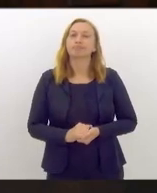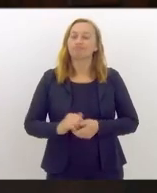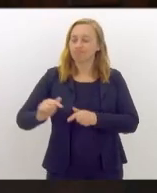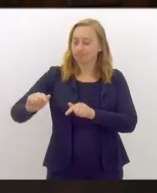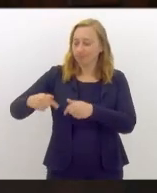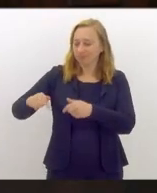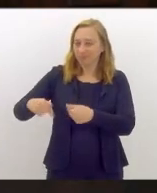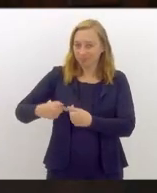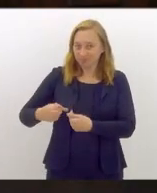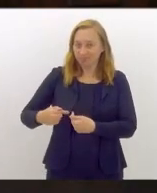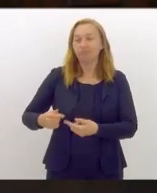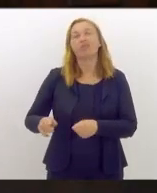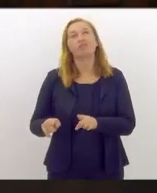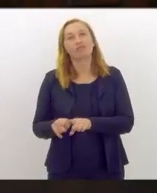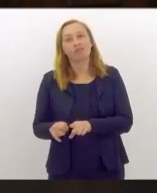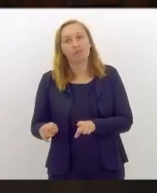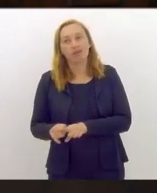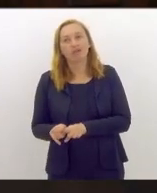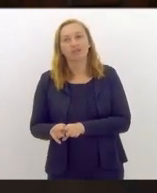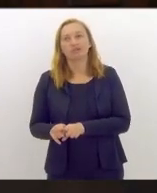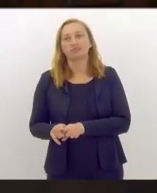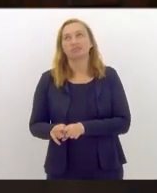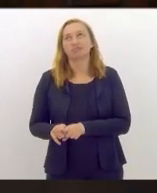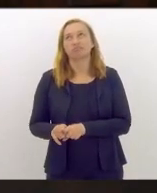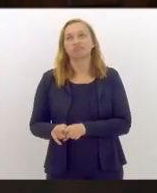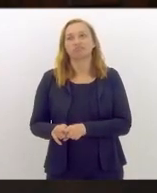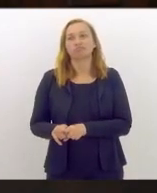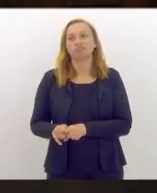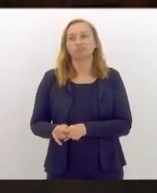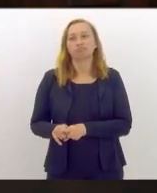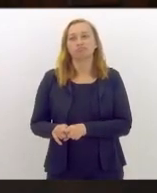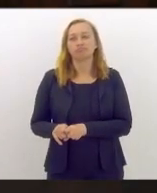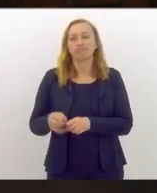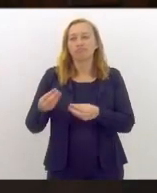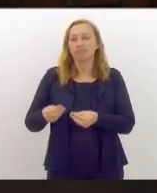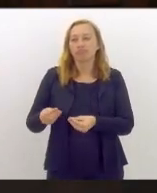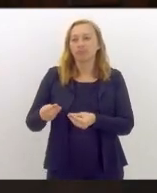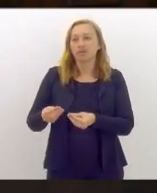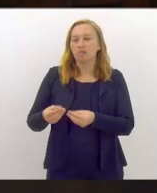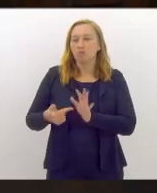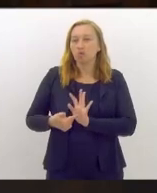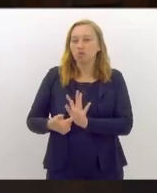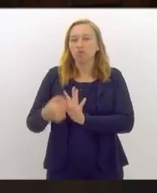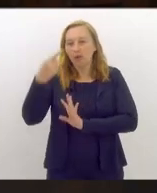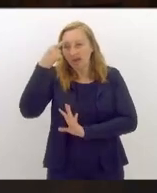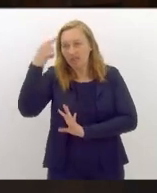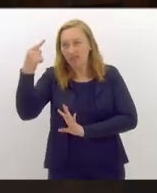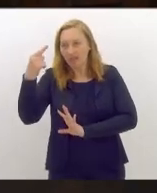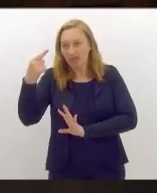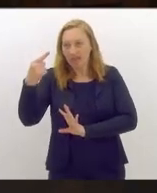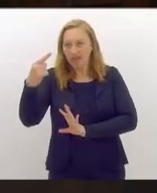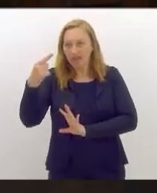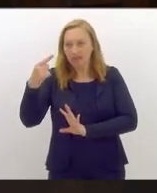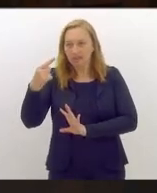provocou e me plantou a ideia de atuar como produtor de cinema e produtor